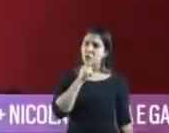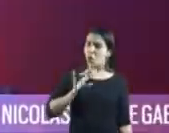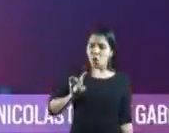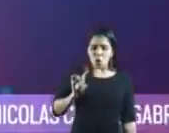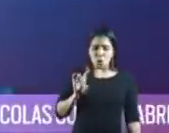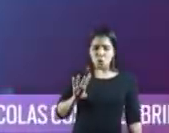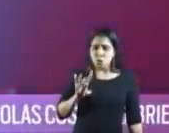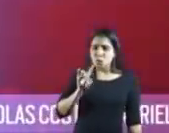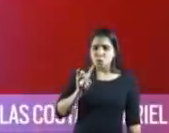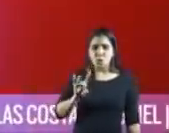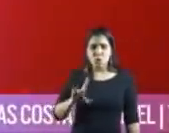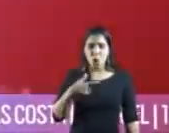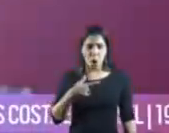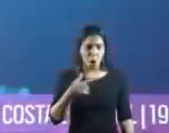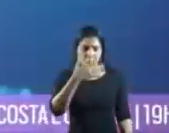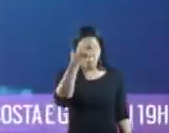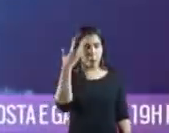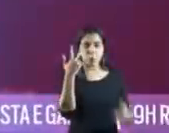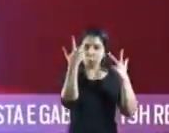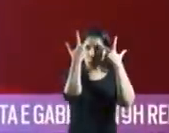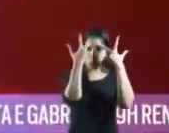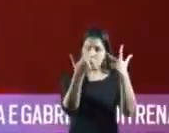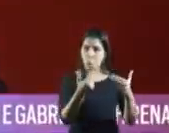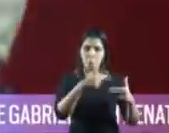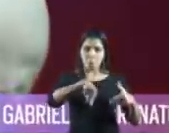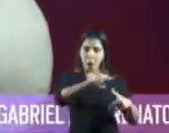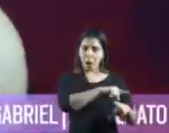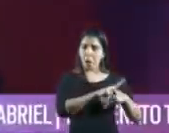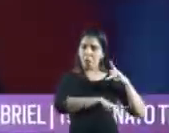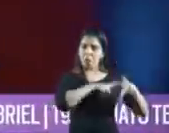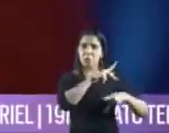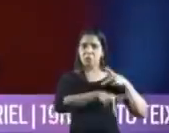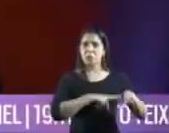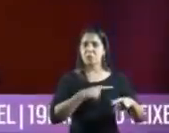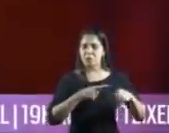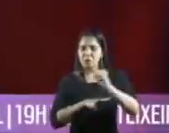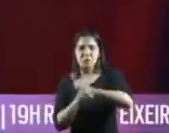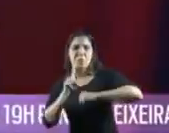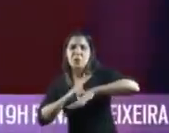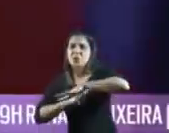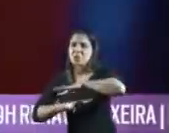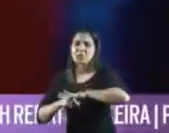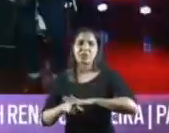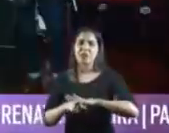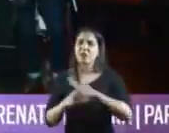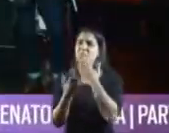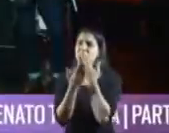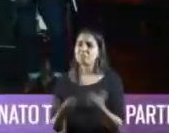Apenas parte da massa de uma sociedade falida.